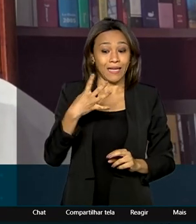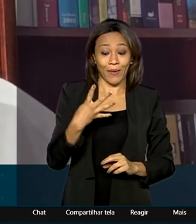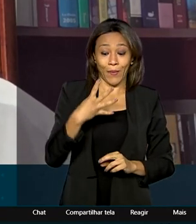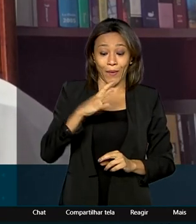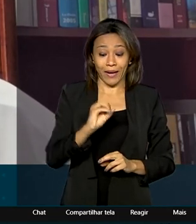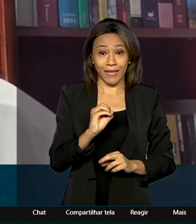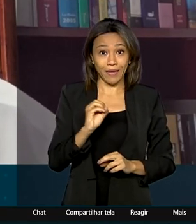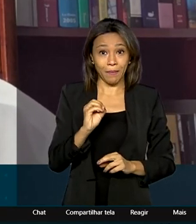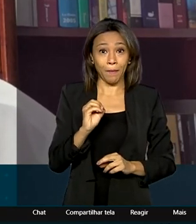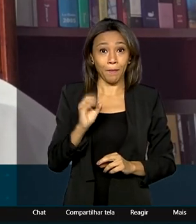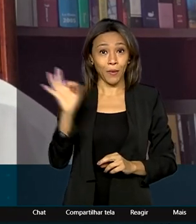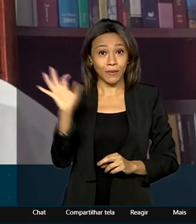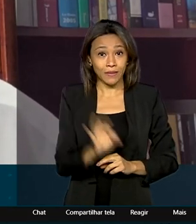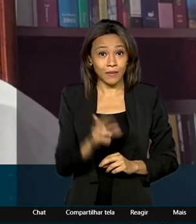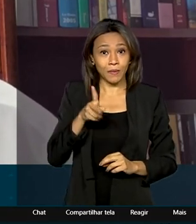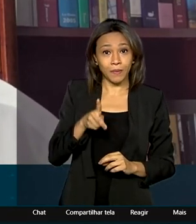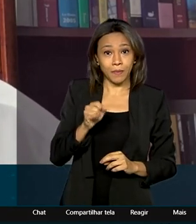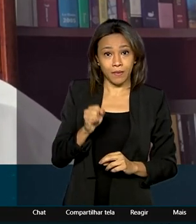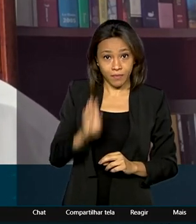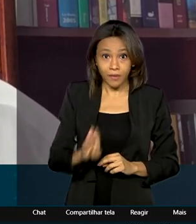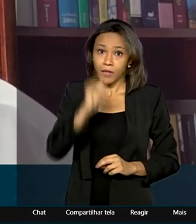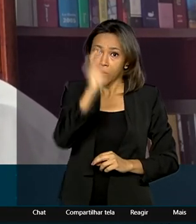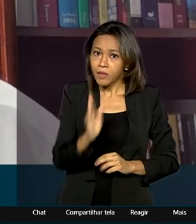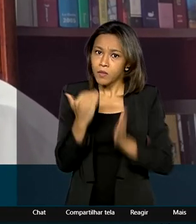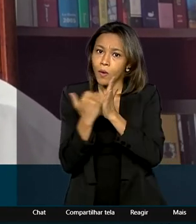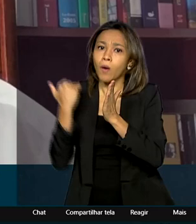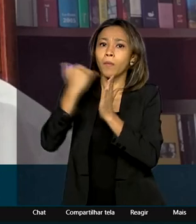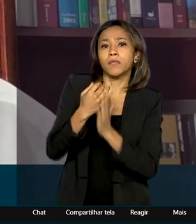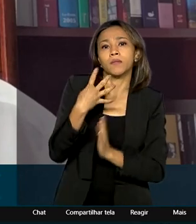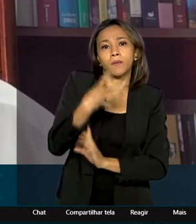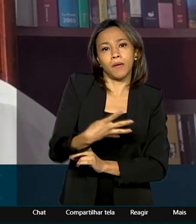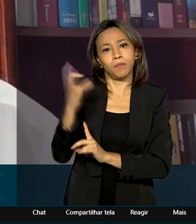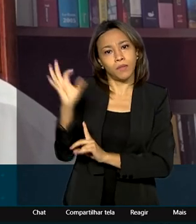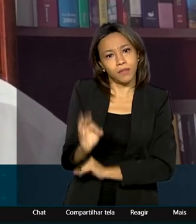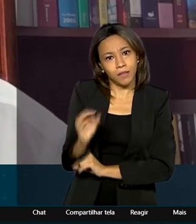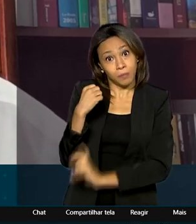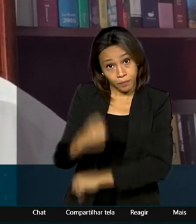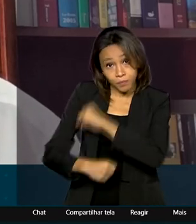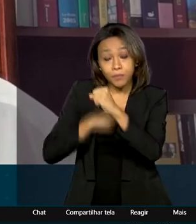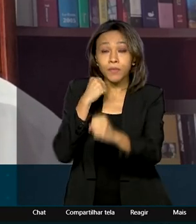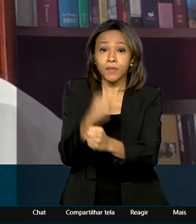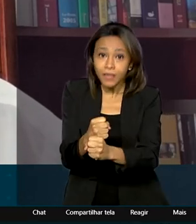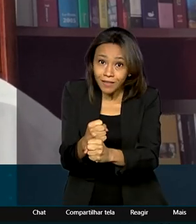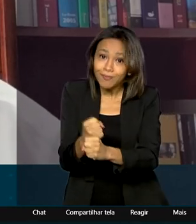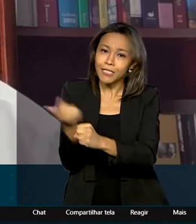que fará com que o Brasil cresça 4% ao ano de crescimento sustentável.